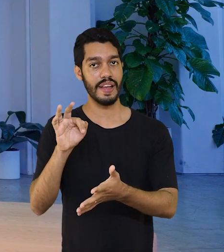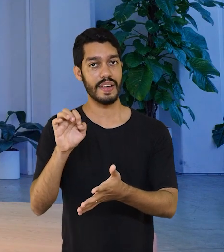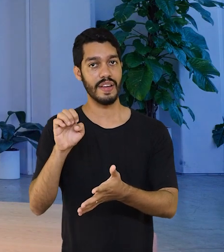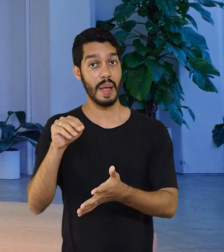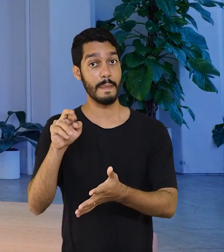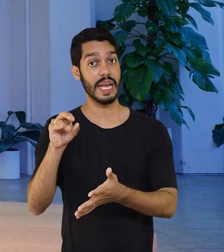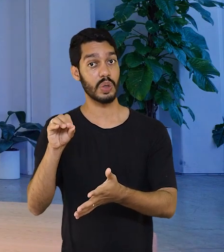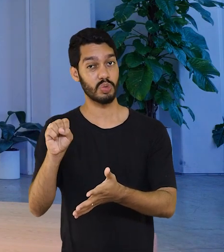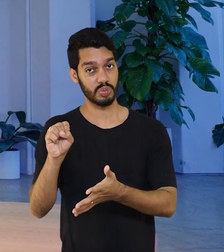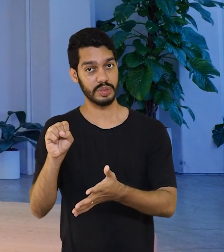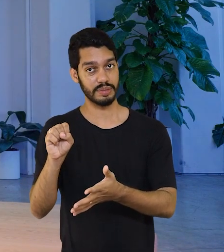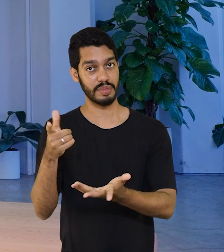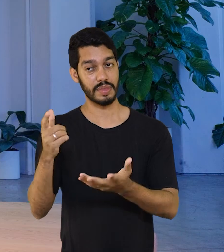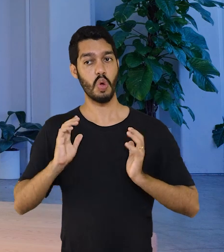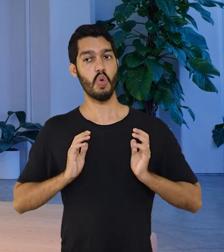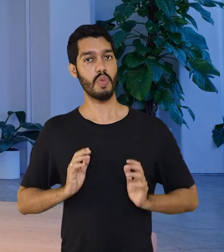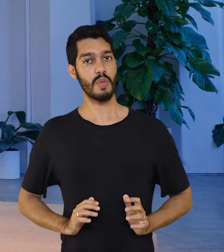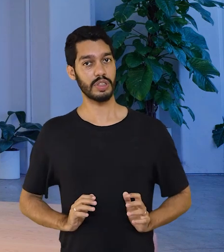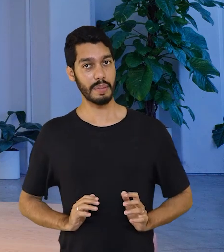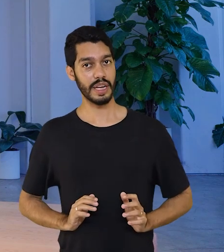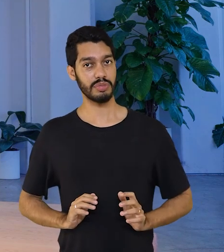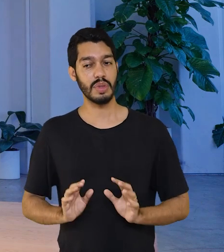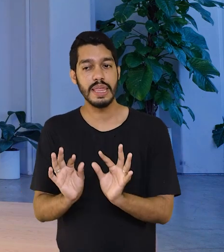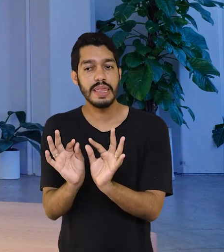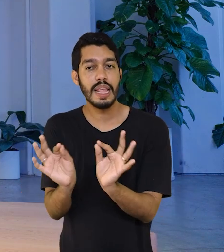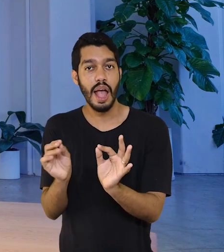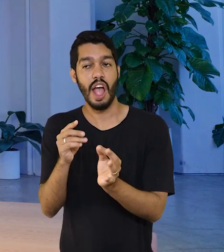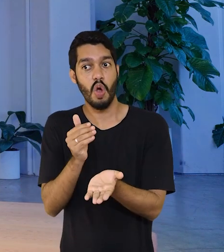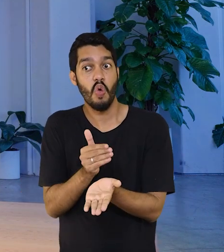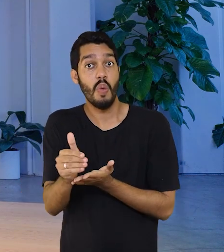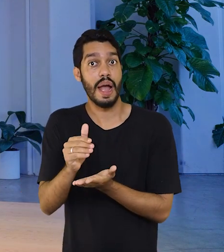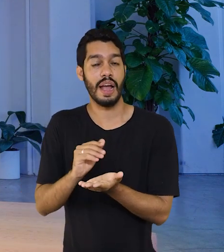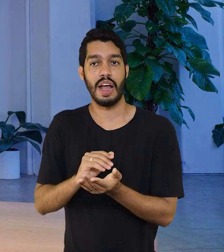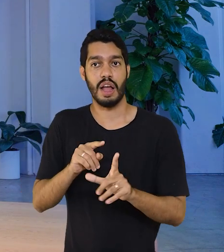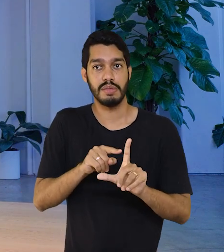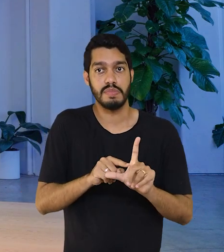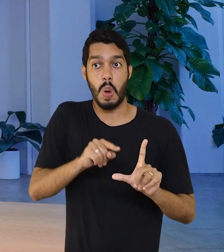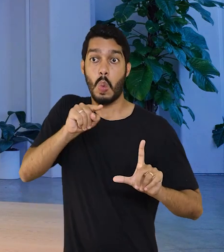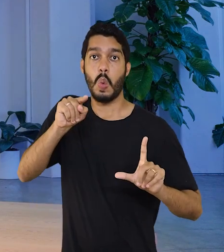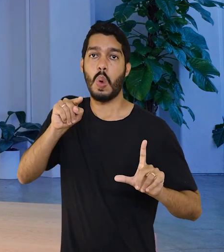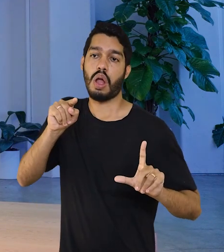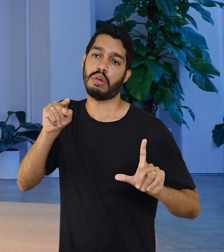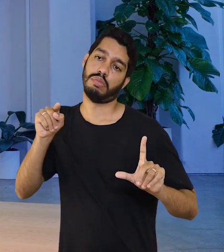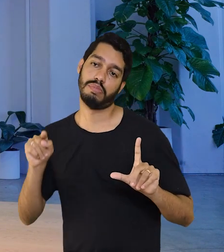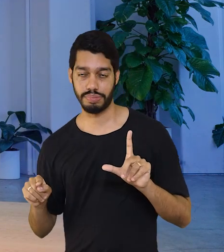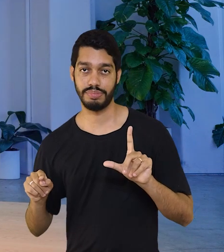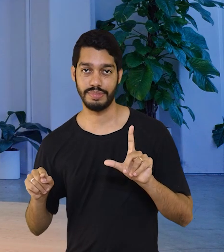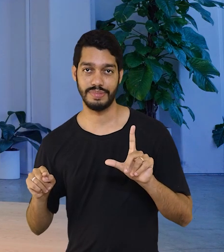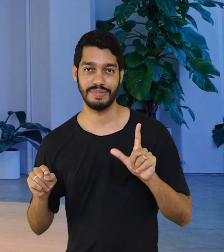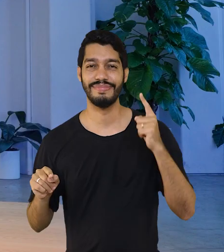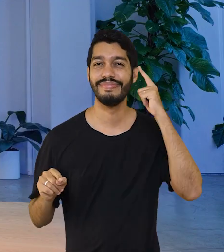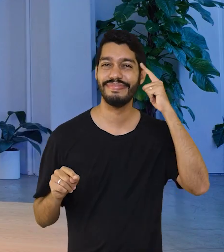efêmeros, né? O que são comportamentos voo de galinha. Eu vou dar um exemplo, não sei se vocês lembram disso. Vocês lembram quando, em